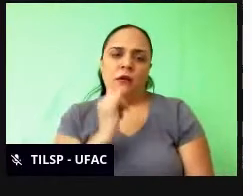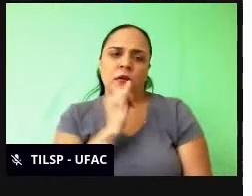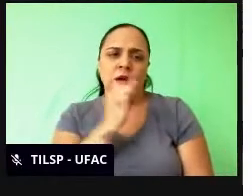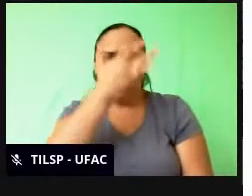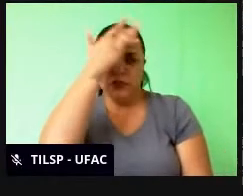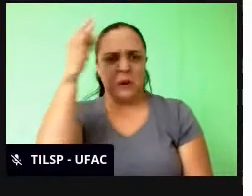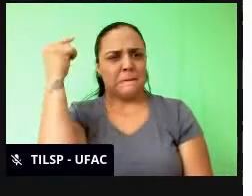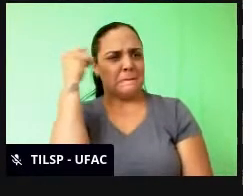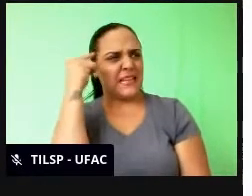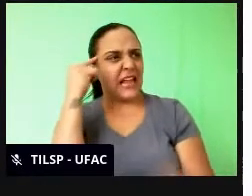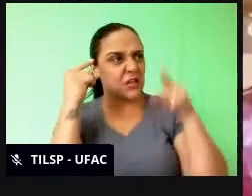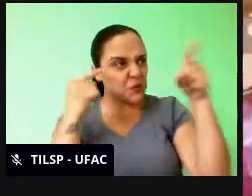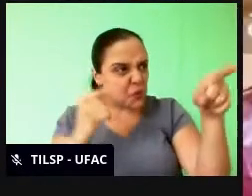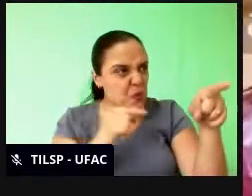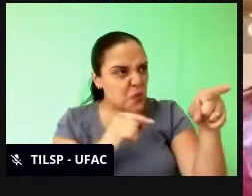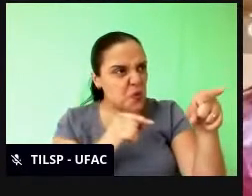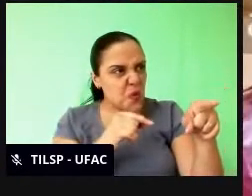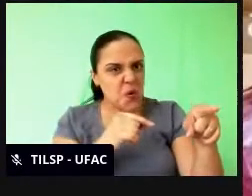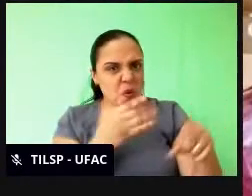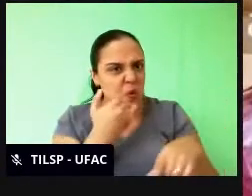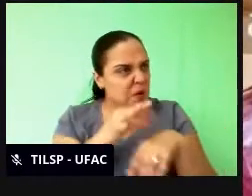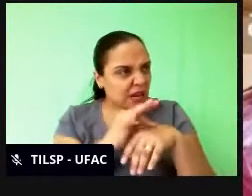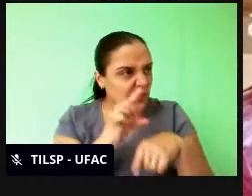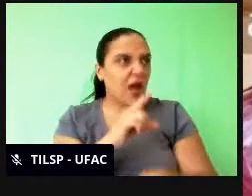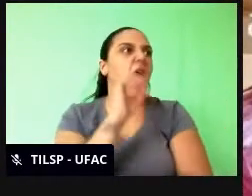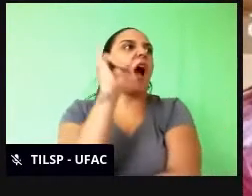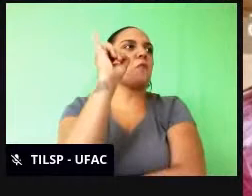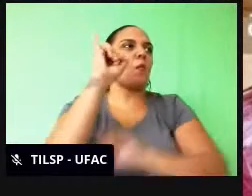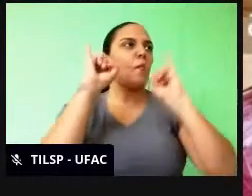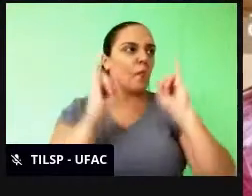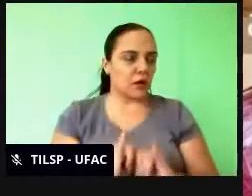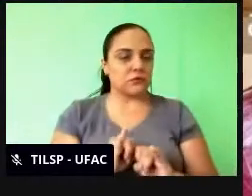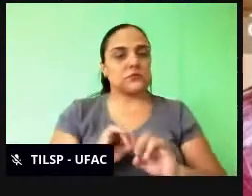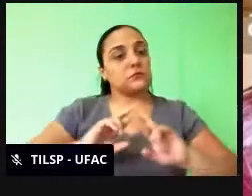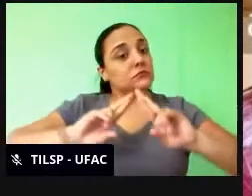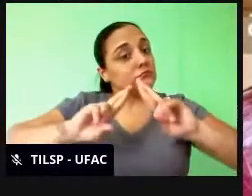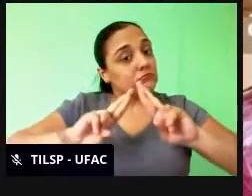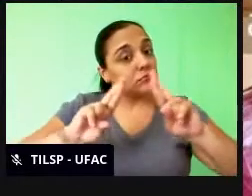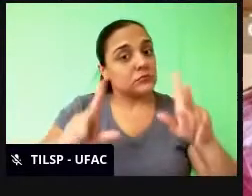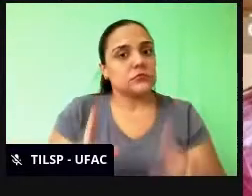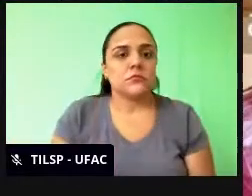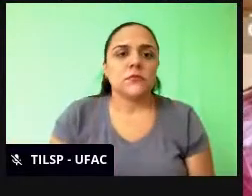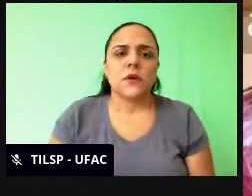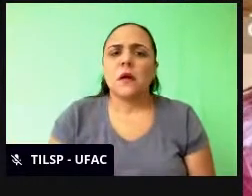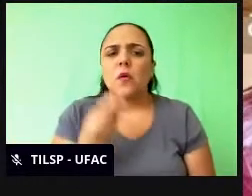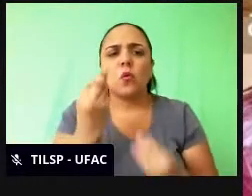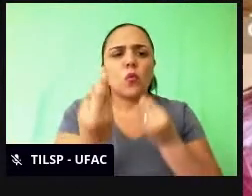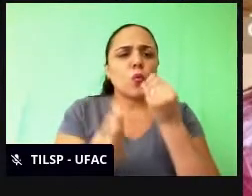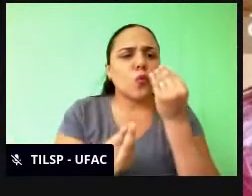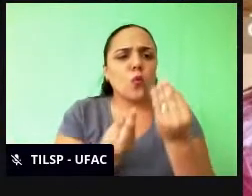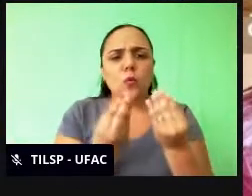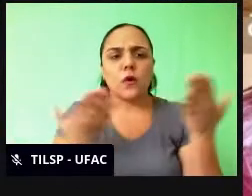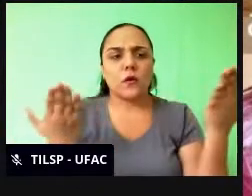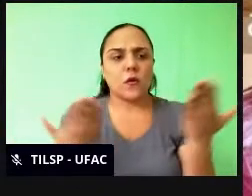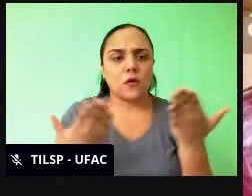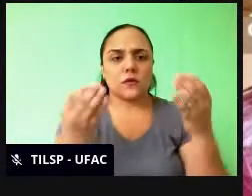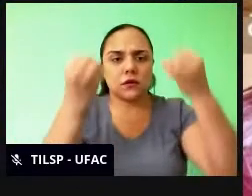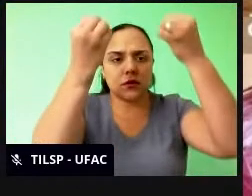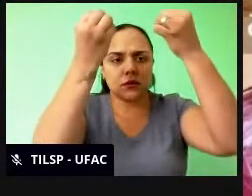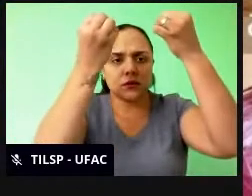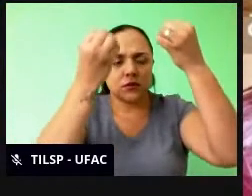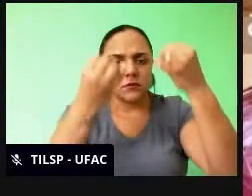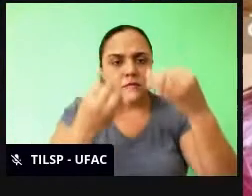às pessoas, em relação à sociedade. Bom, mas como que seria, então, a prescrição nutricional